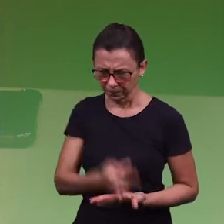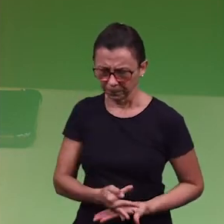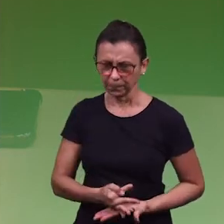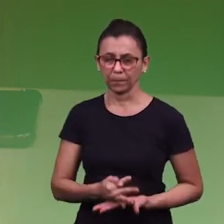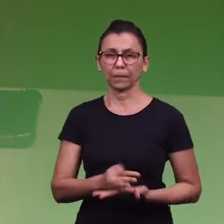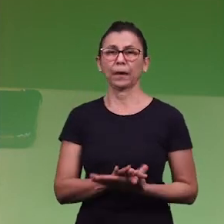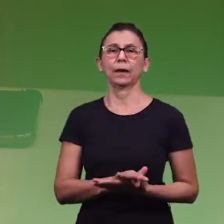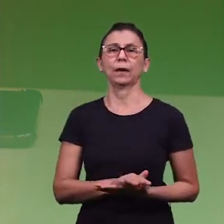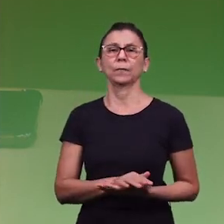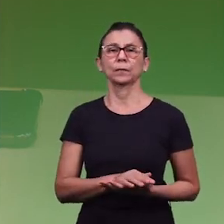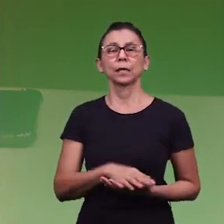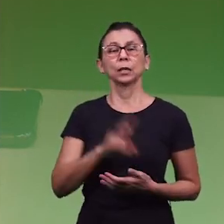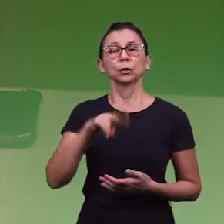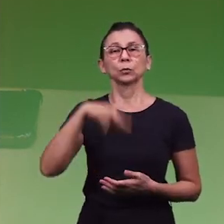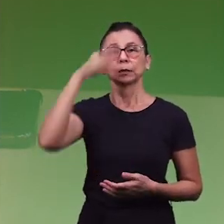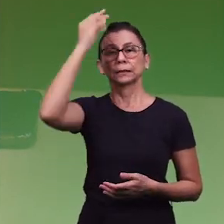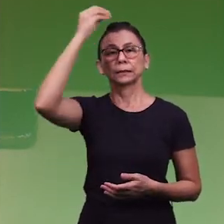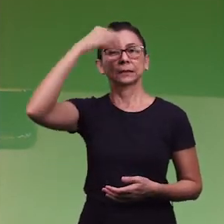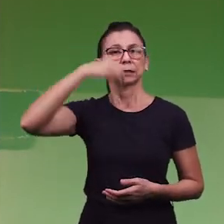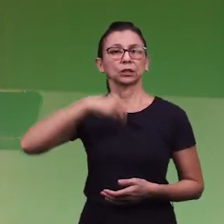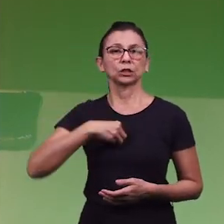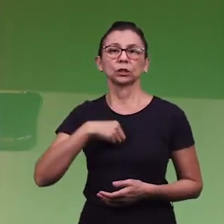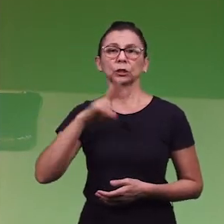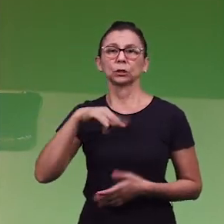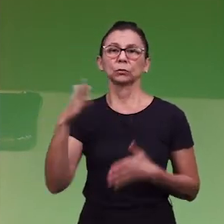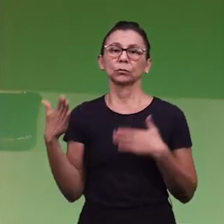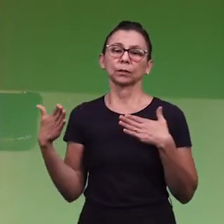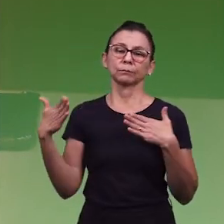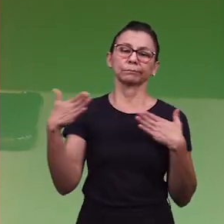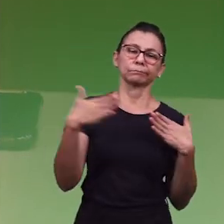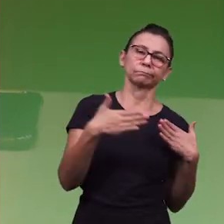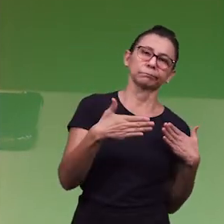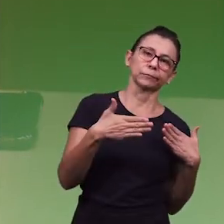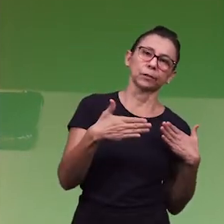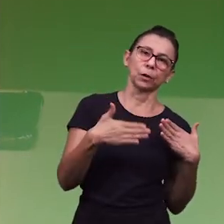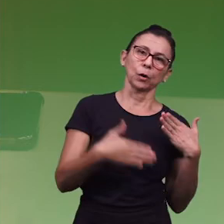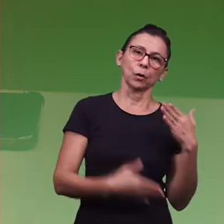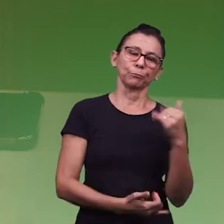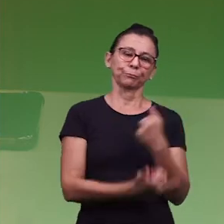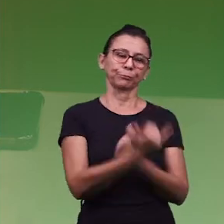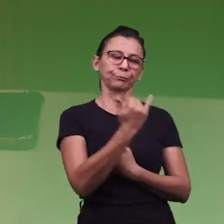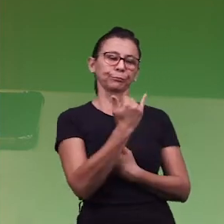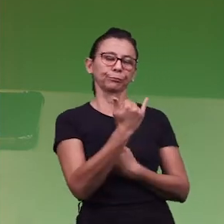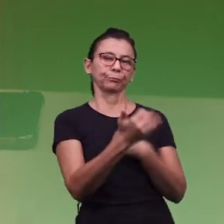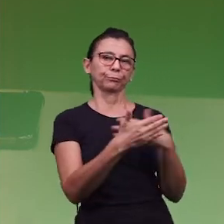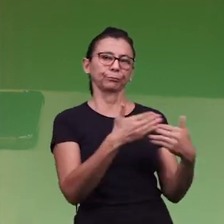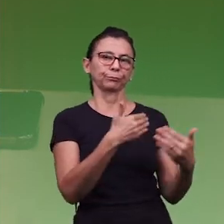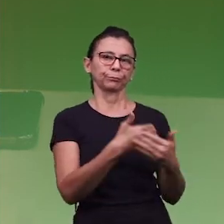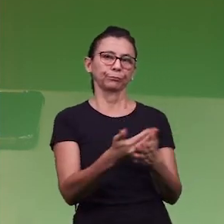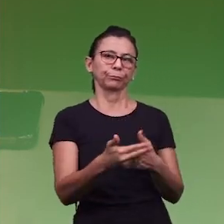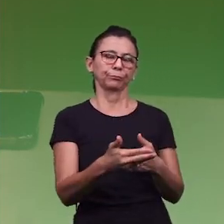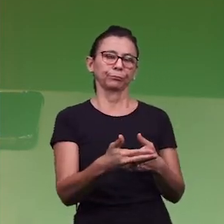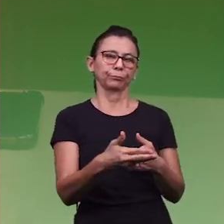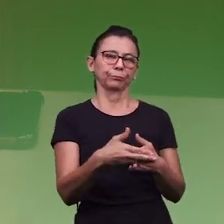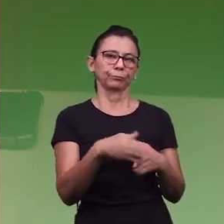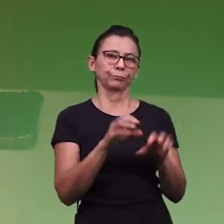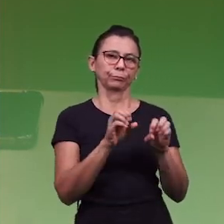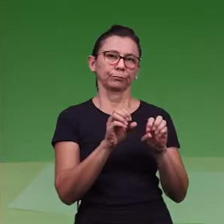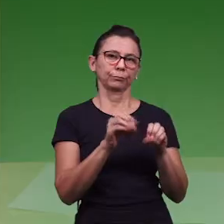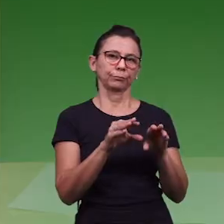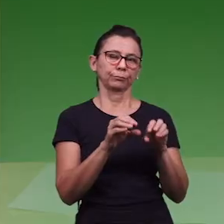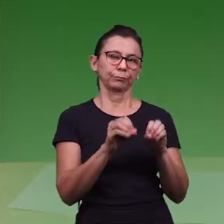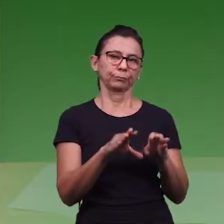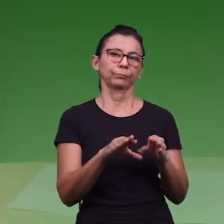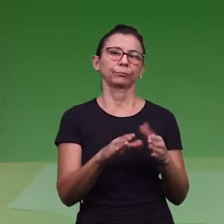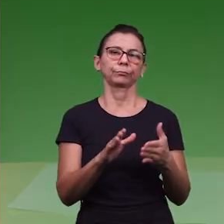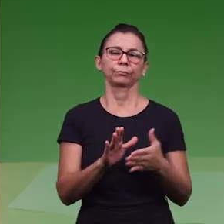seja abalada e nem mesmo ele se desvie da fé ou seja enganado por qualquer coisa contrária à fé. Glória a